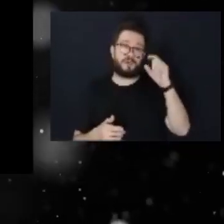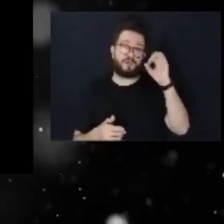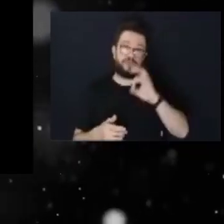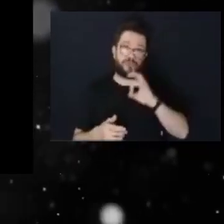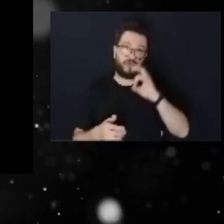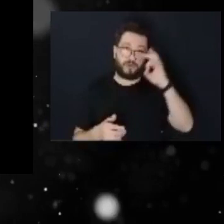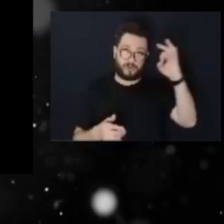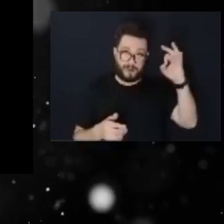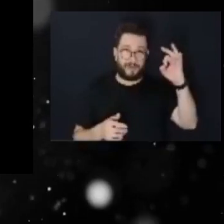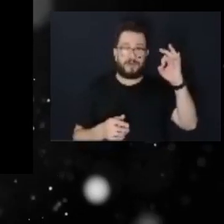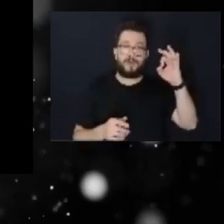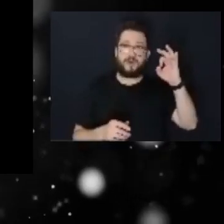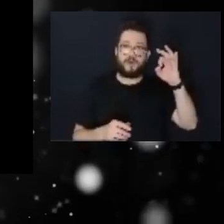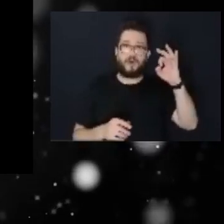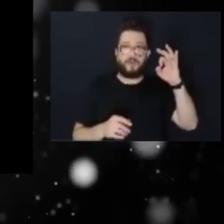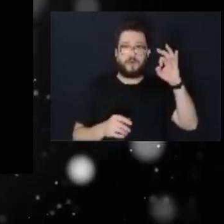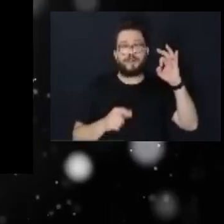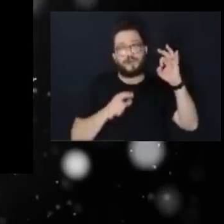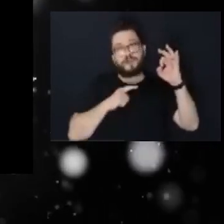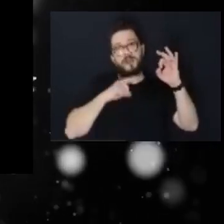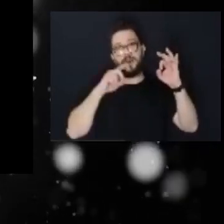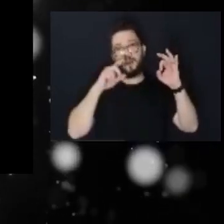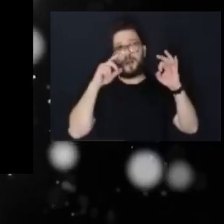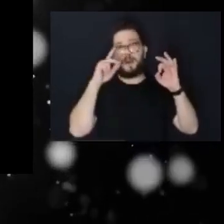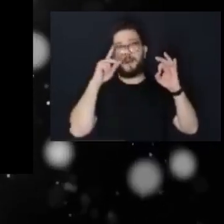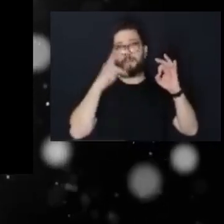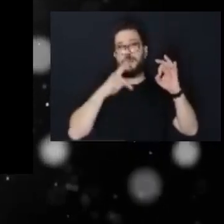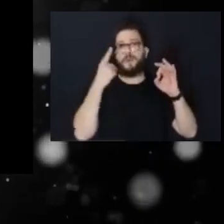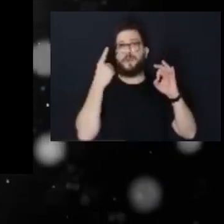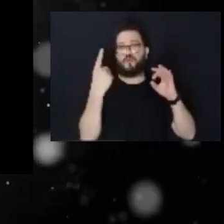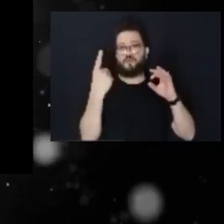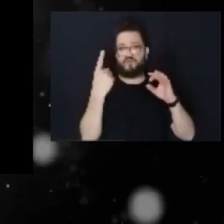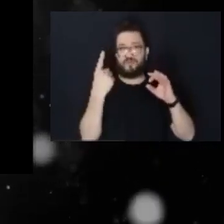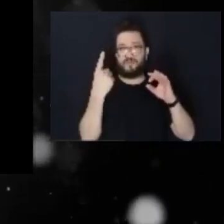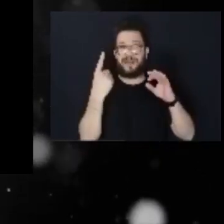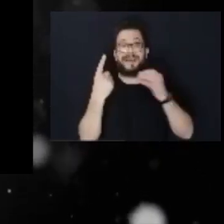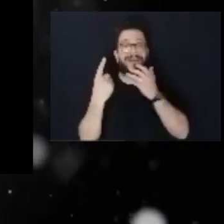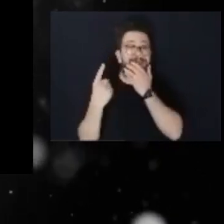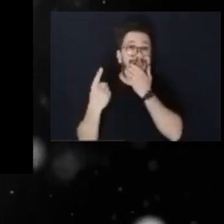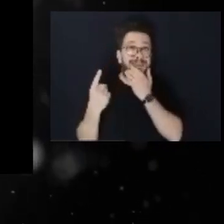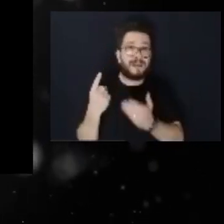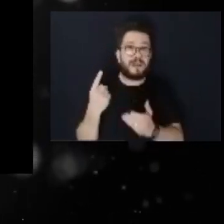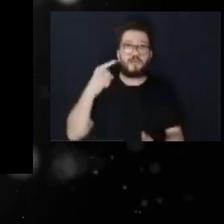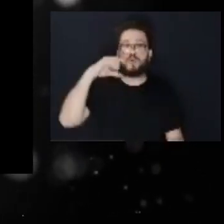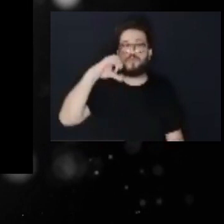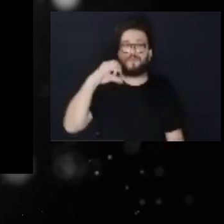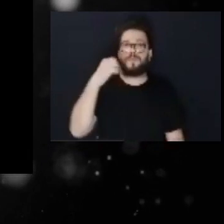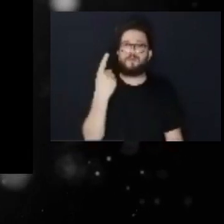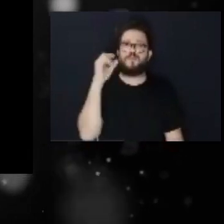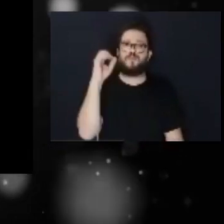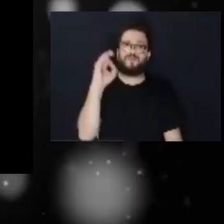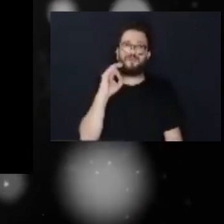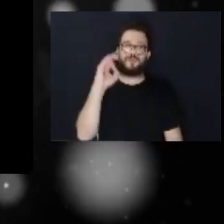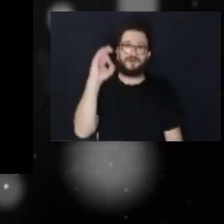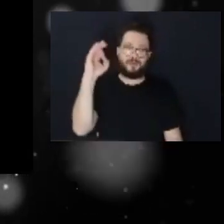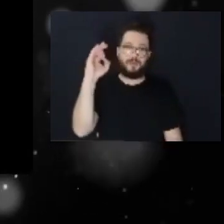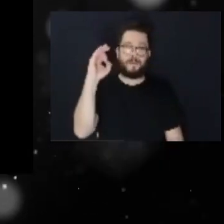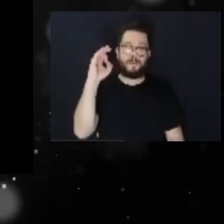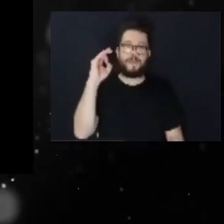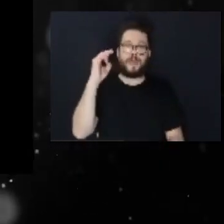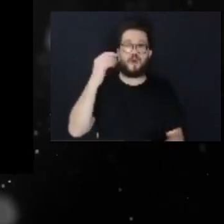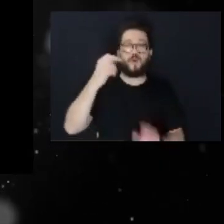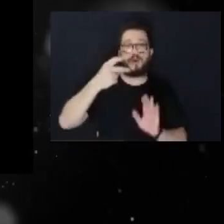pela P1, e em janeiro, 91%. Então, a P1, de fato, não causou a segunda onda, porque a segunda